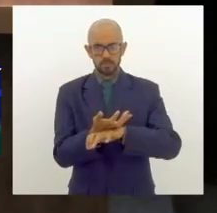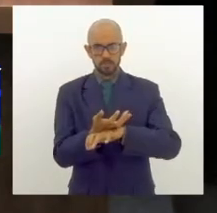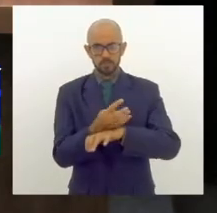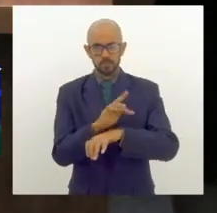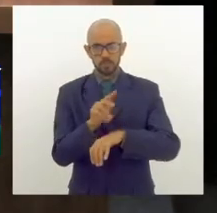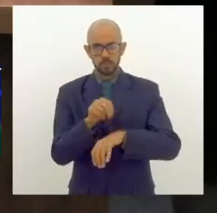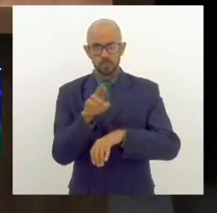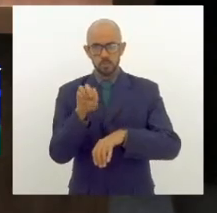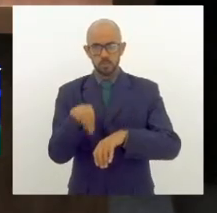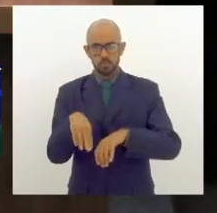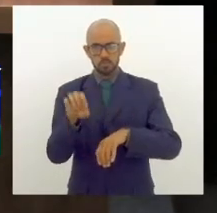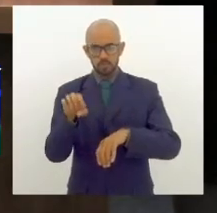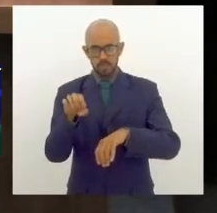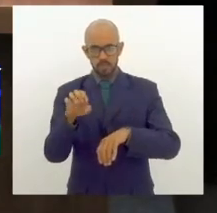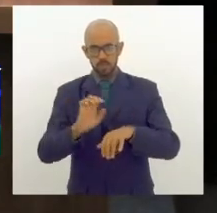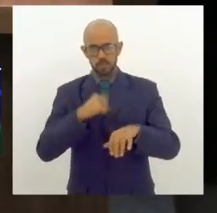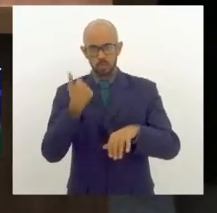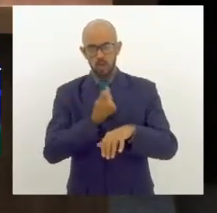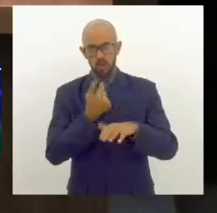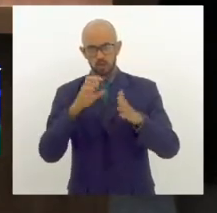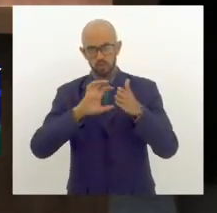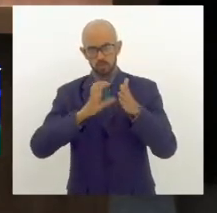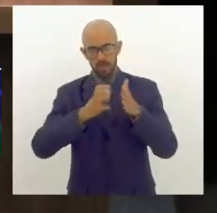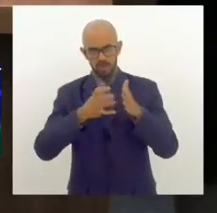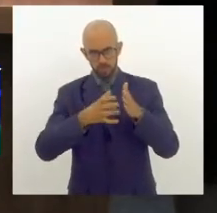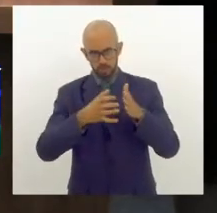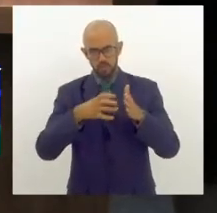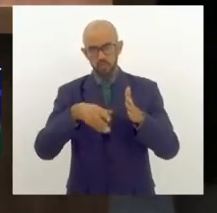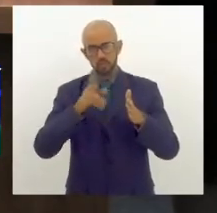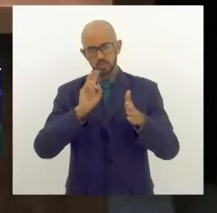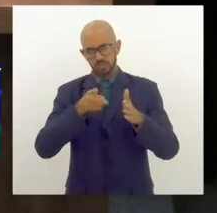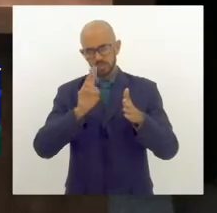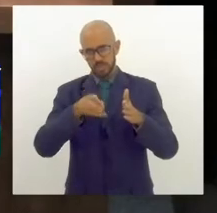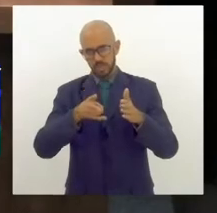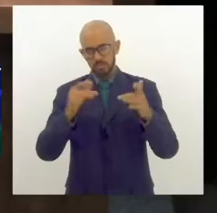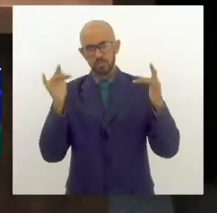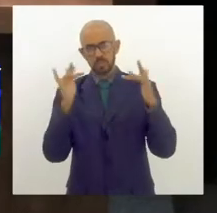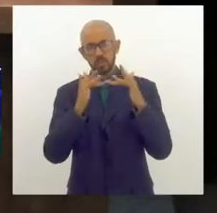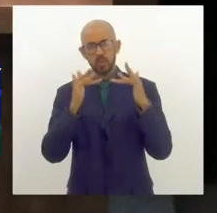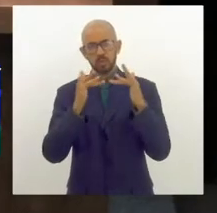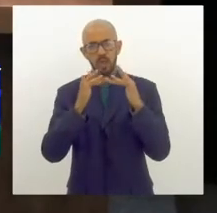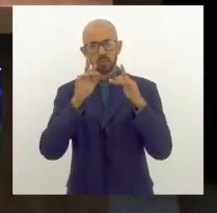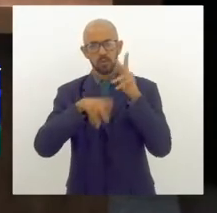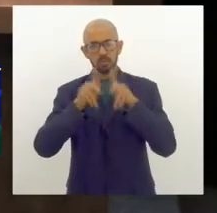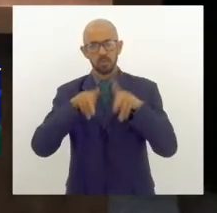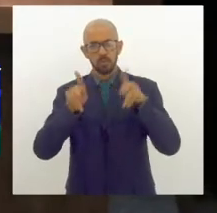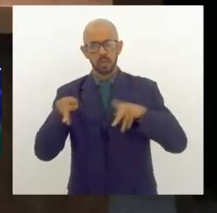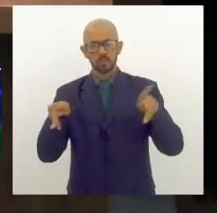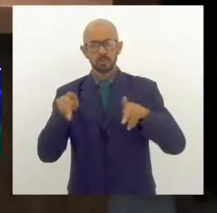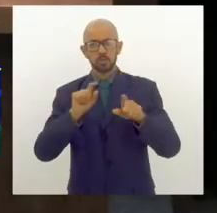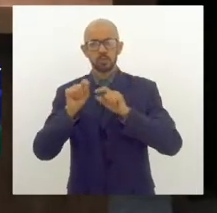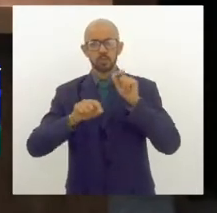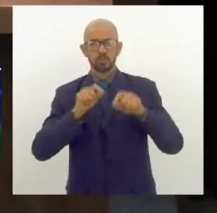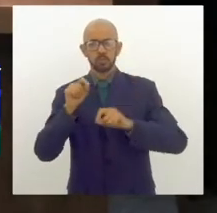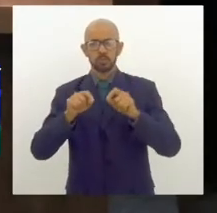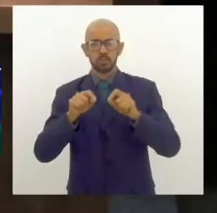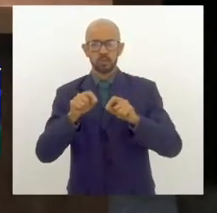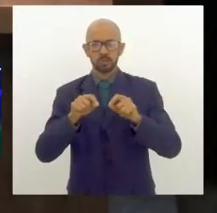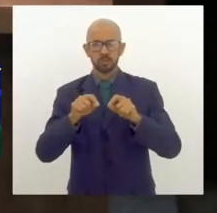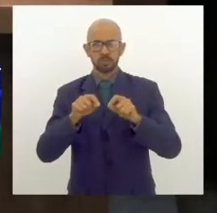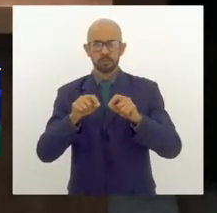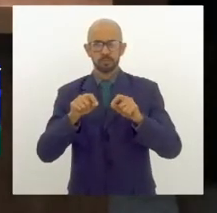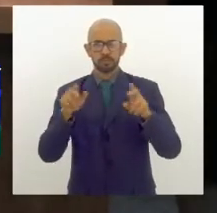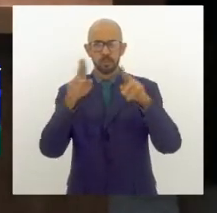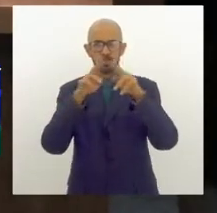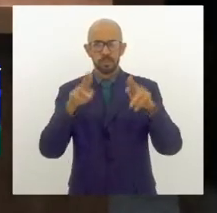PSOL, sempre trouxe a público, olho no olho, a conversa com a população do Estado do Rio de Janeiro, uma